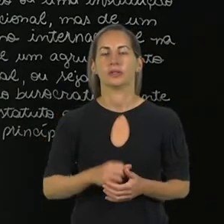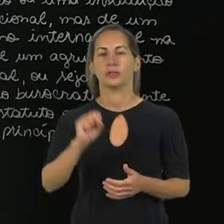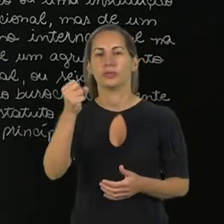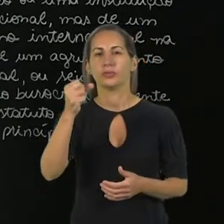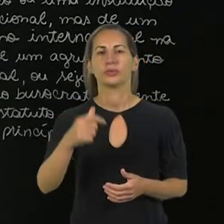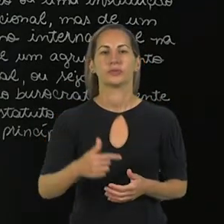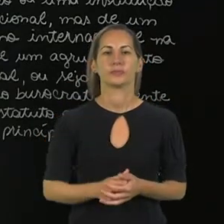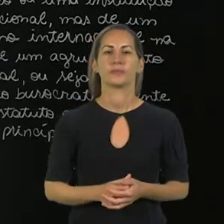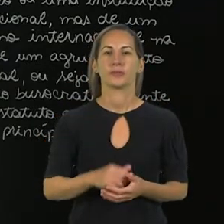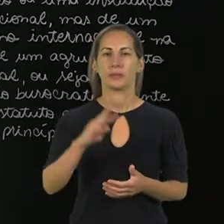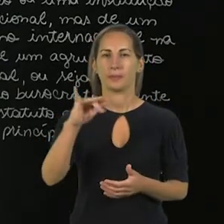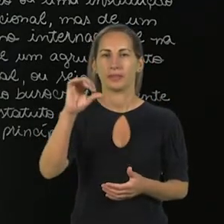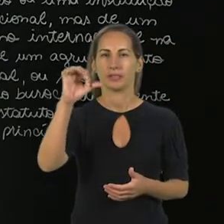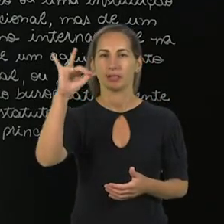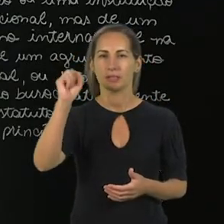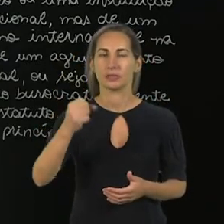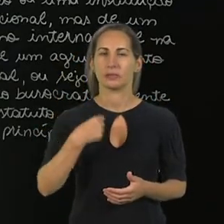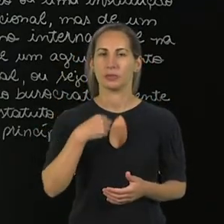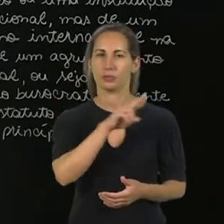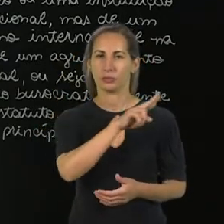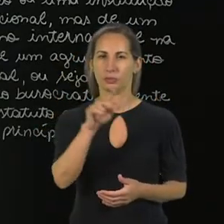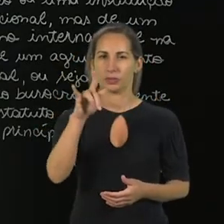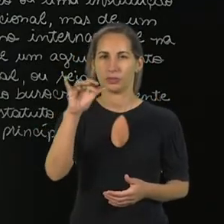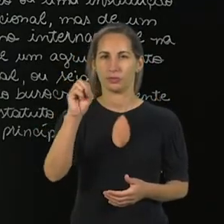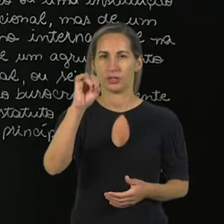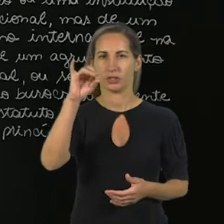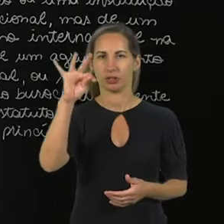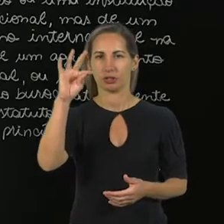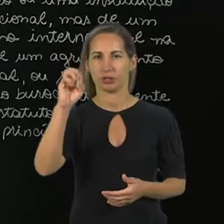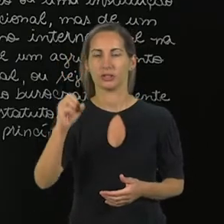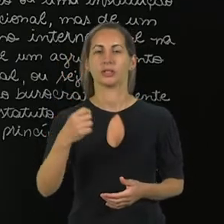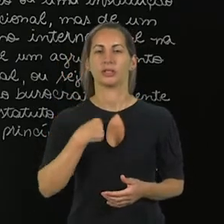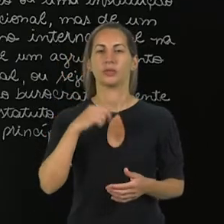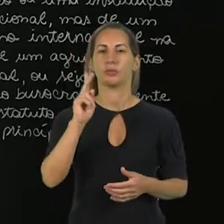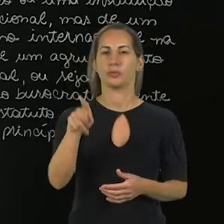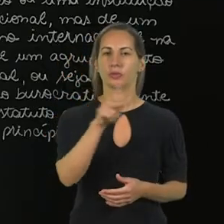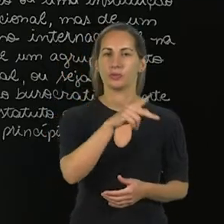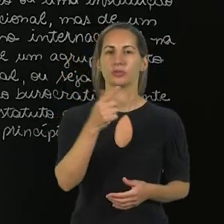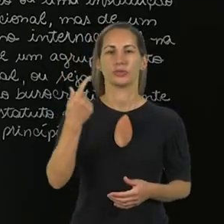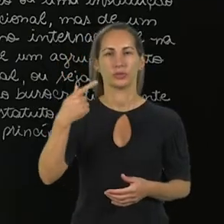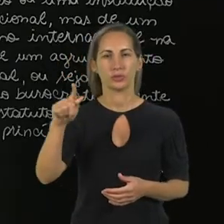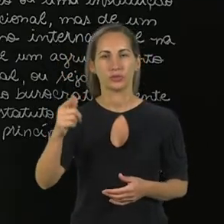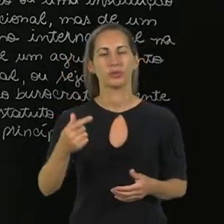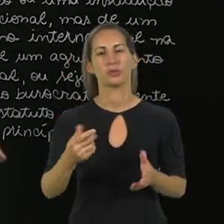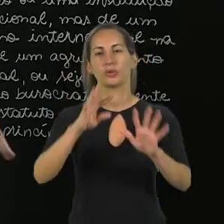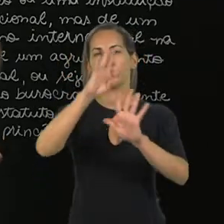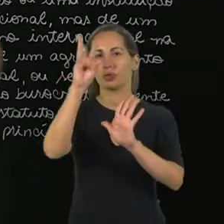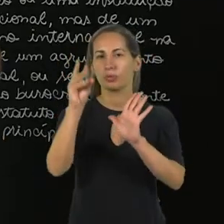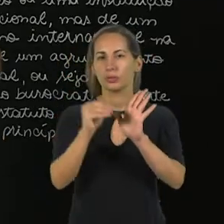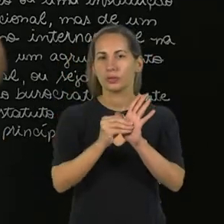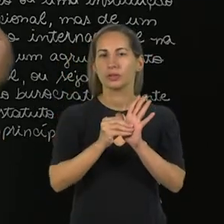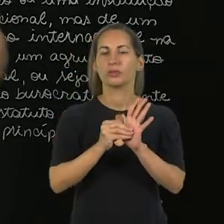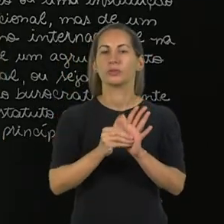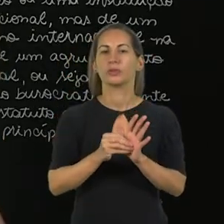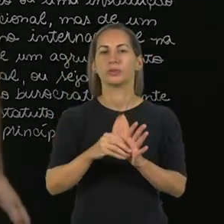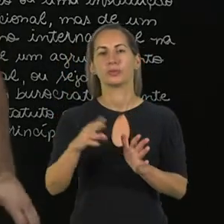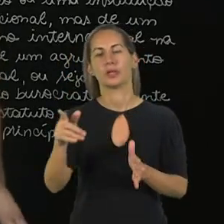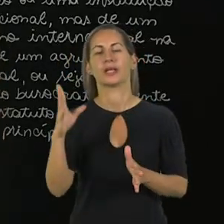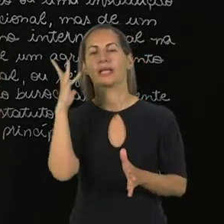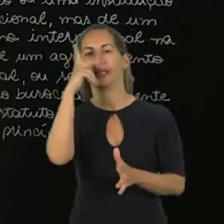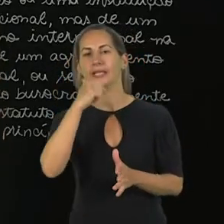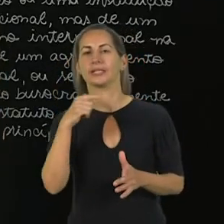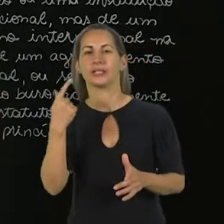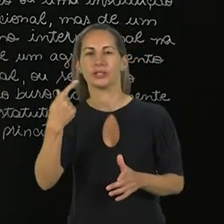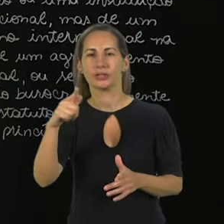e BRICS. Meu nome é Silvestre, sou professor de geografia e estou aqui para passar mais um conteúdo dessa ciência linda que é a